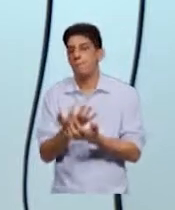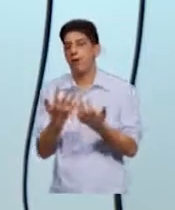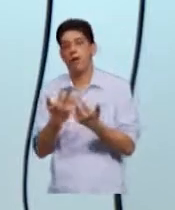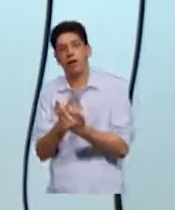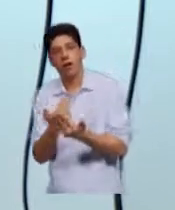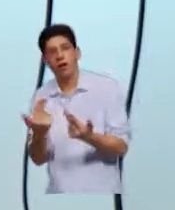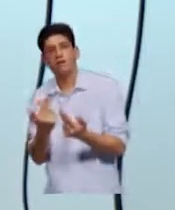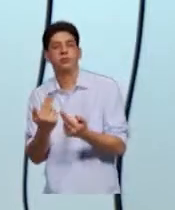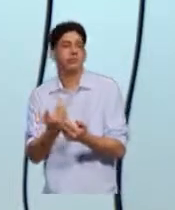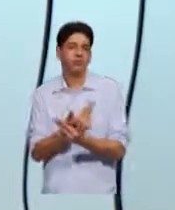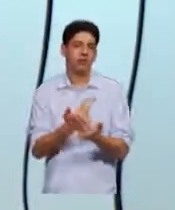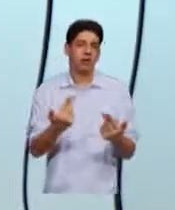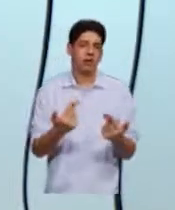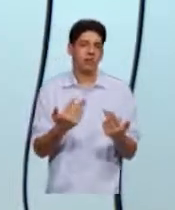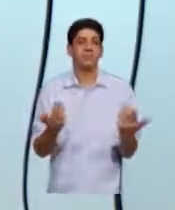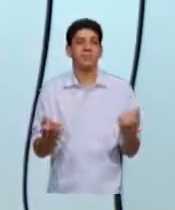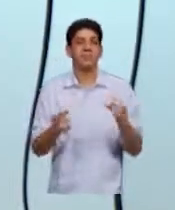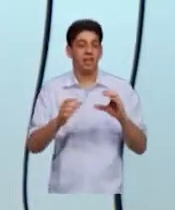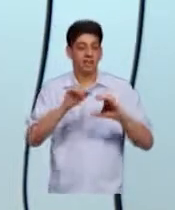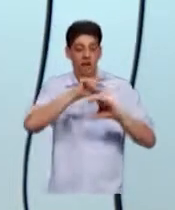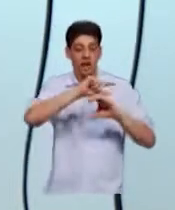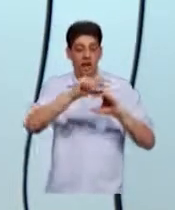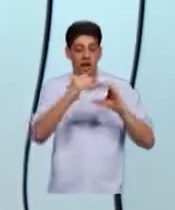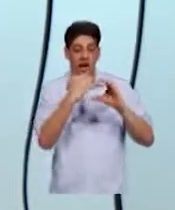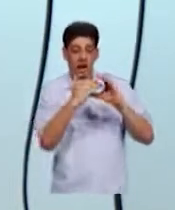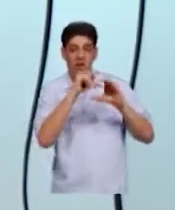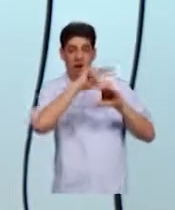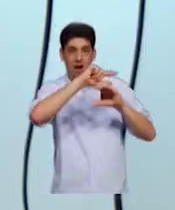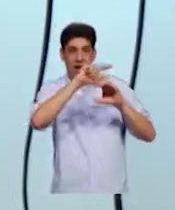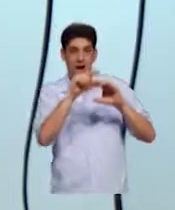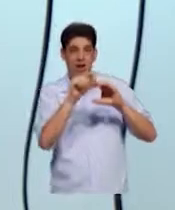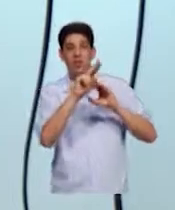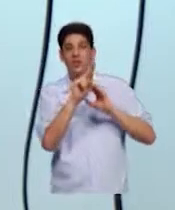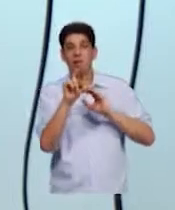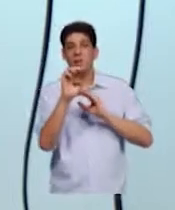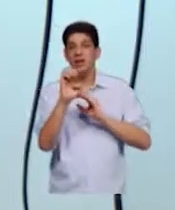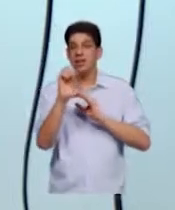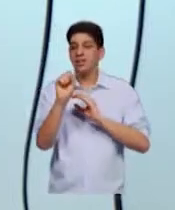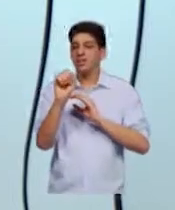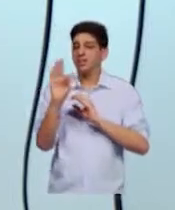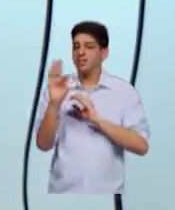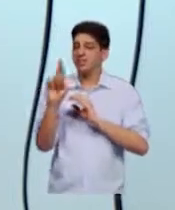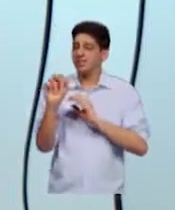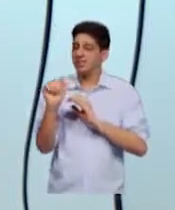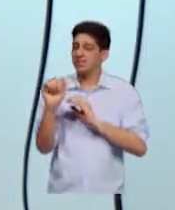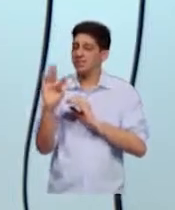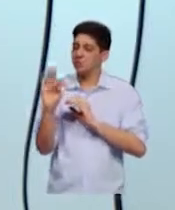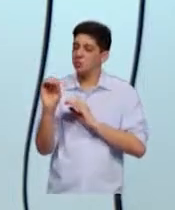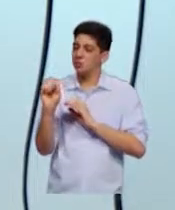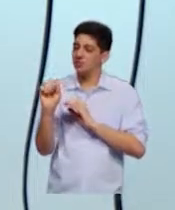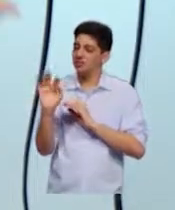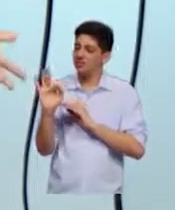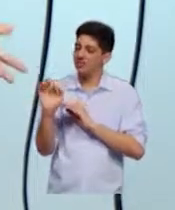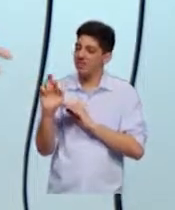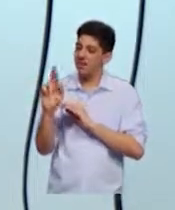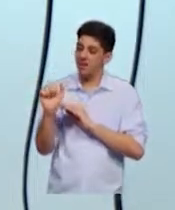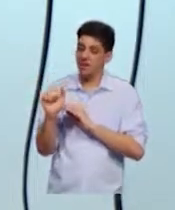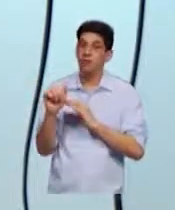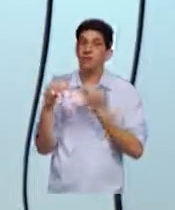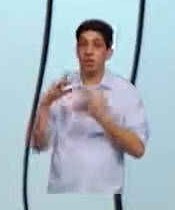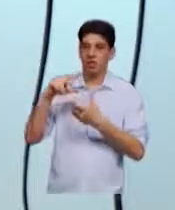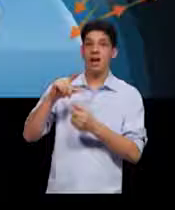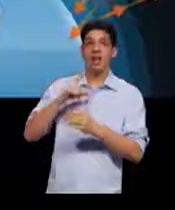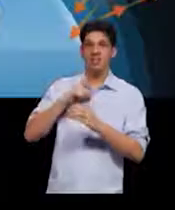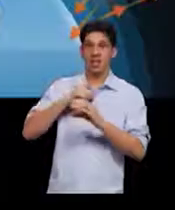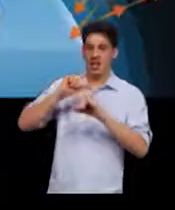a camada de ozônio ela encontra na camada chamada estratosfera. A atmosfera terrestre, ela é dividida em camadas,